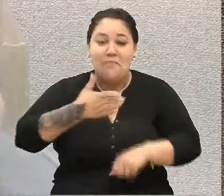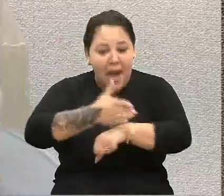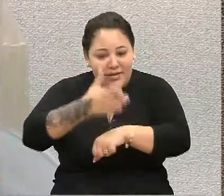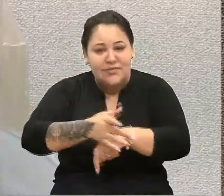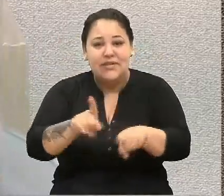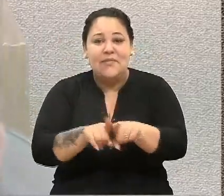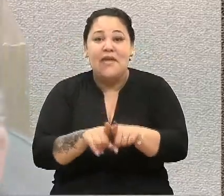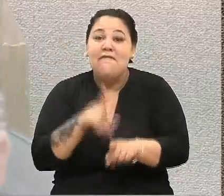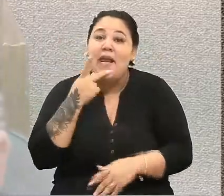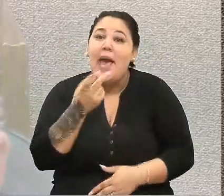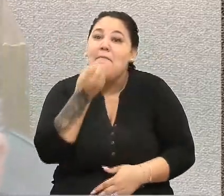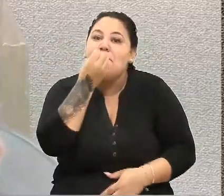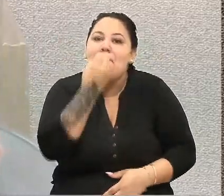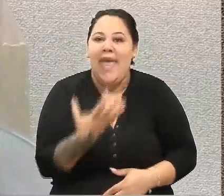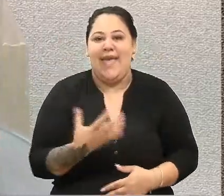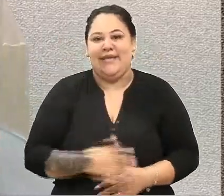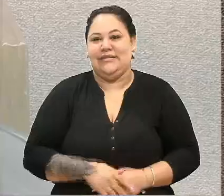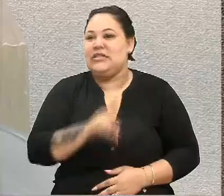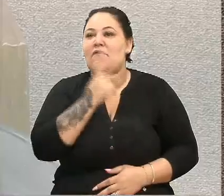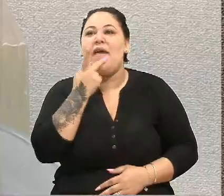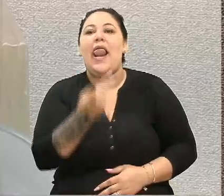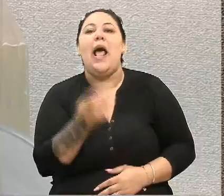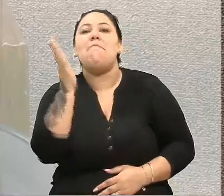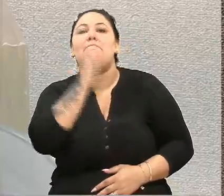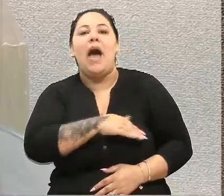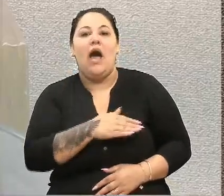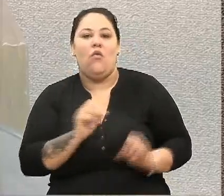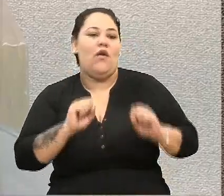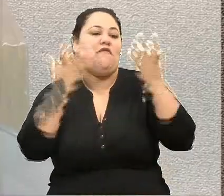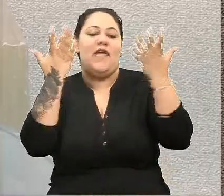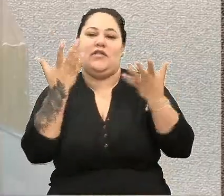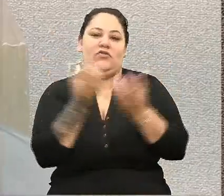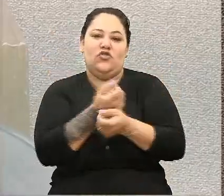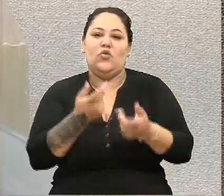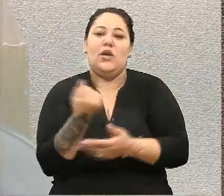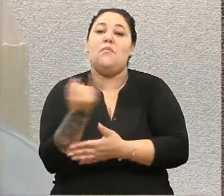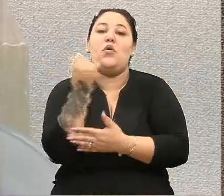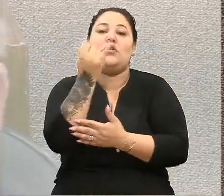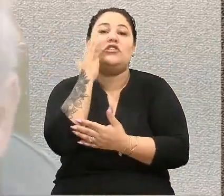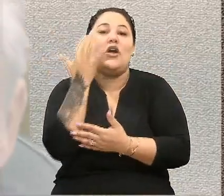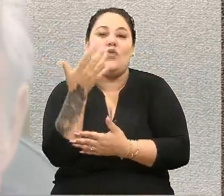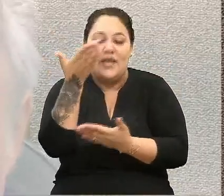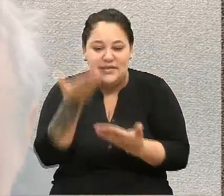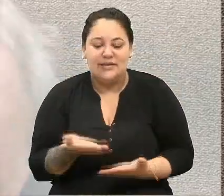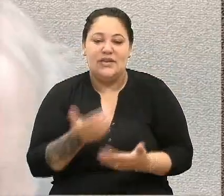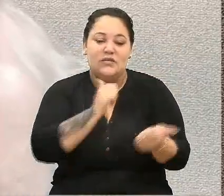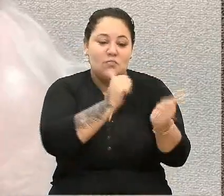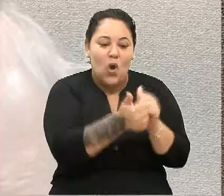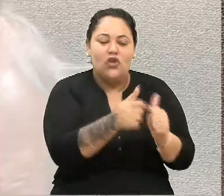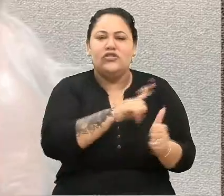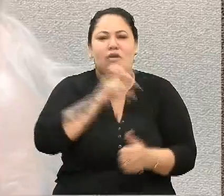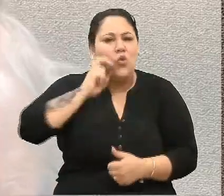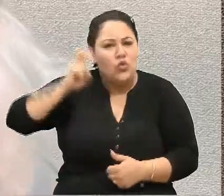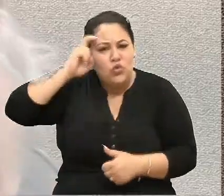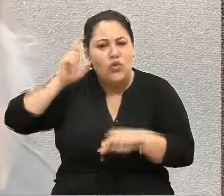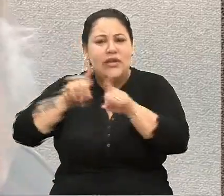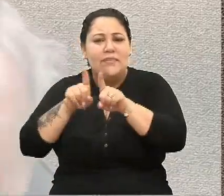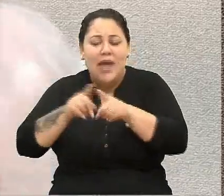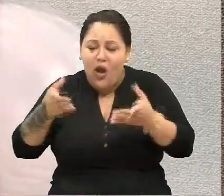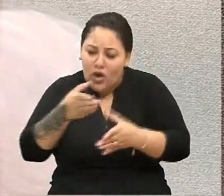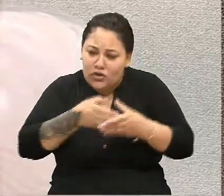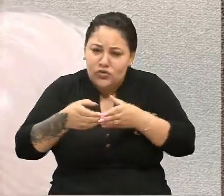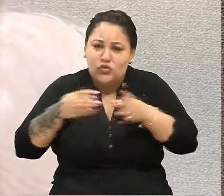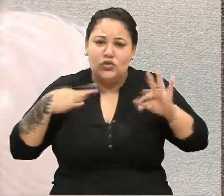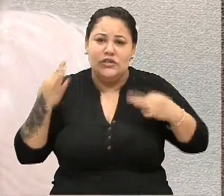Participar e falar bem da coisa, e não falar mal de um evento tão importante. E olha, tivemos esporte, tivemos cultura, tivemos agora turismo, vai